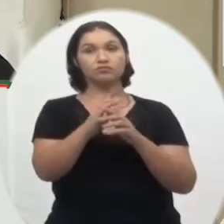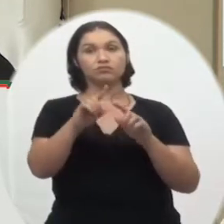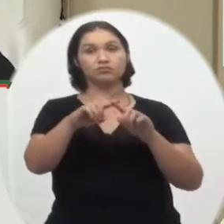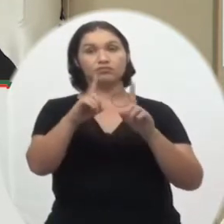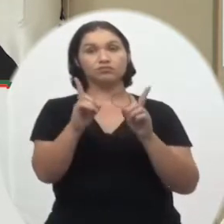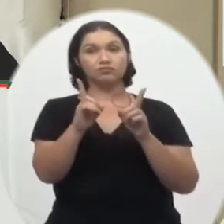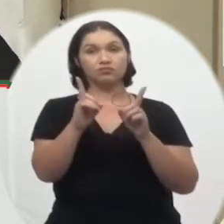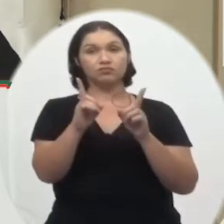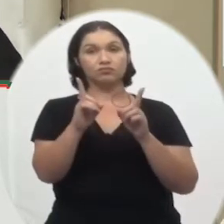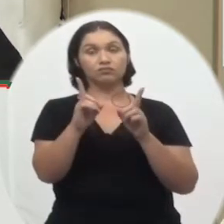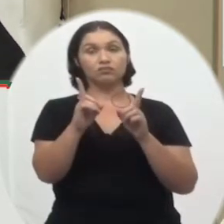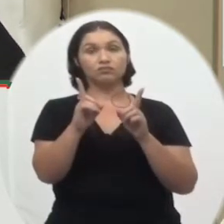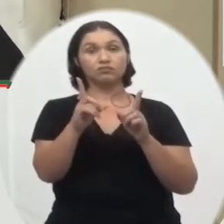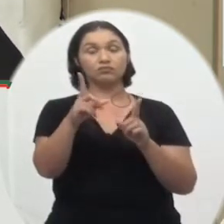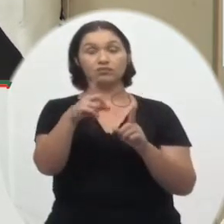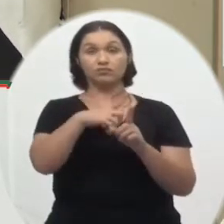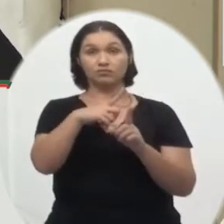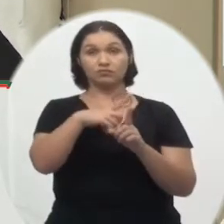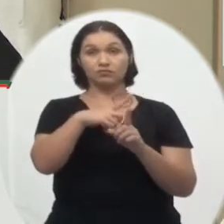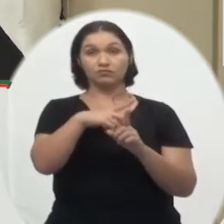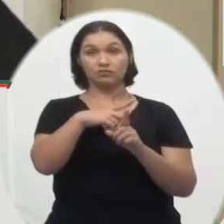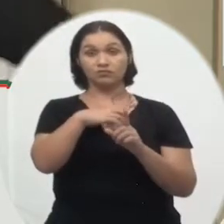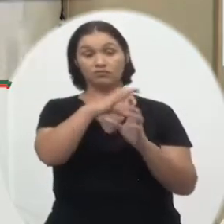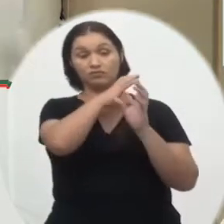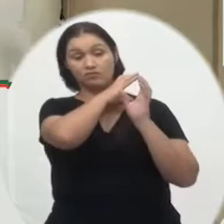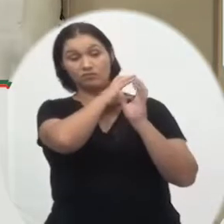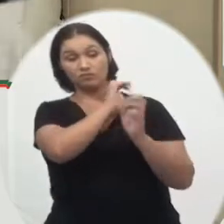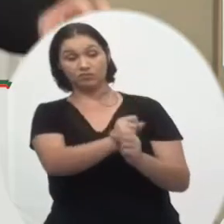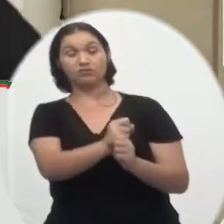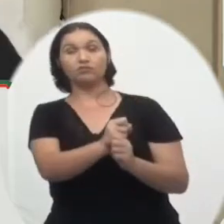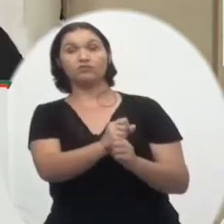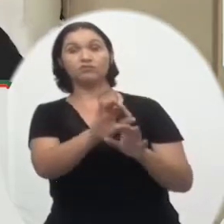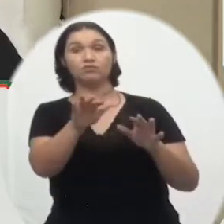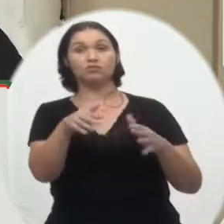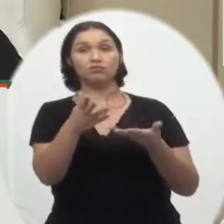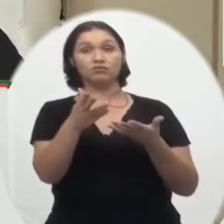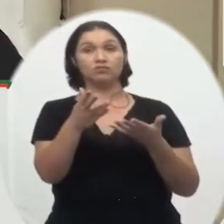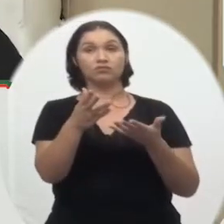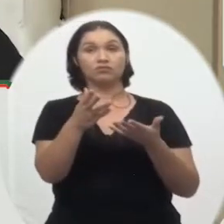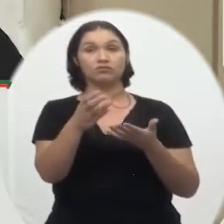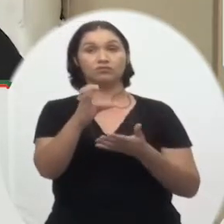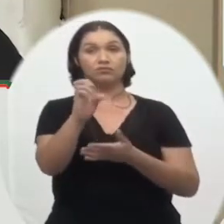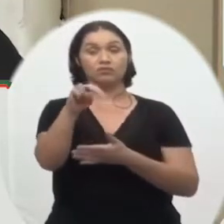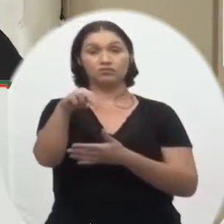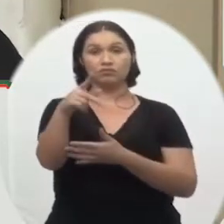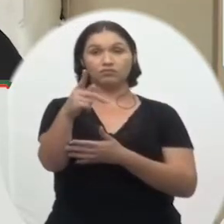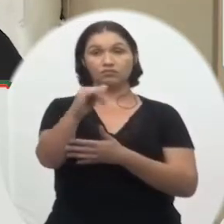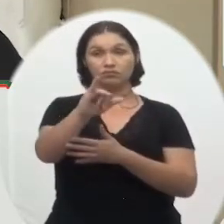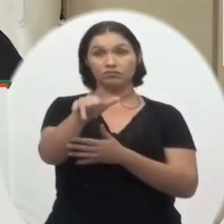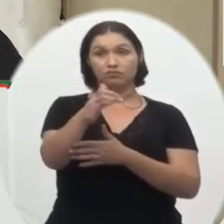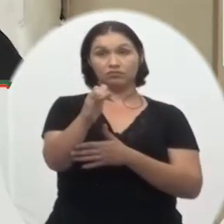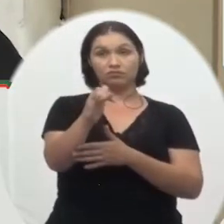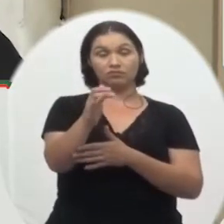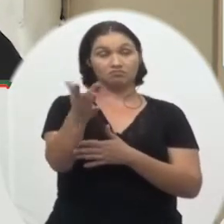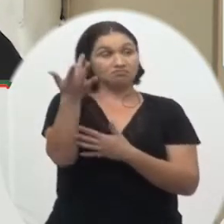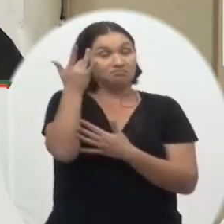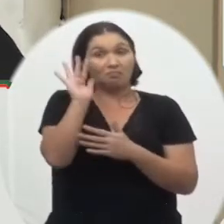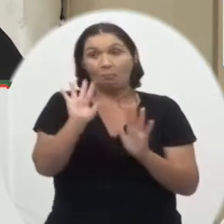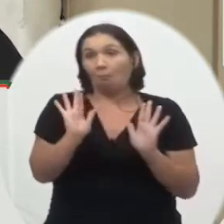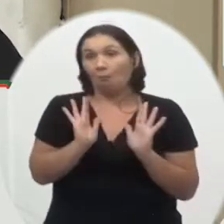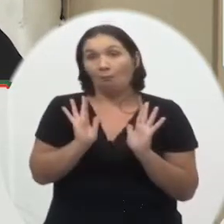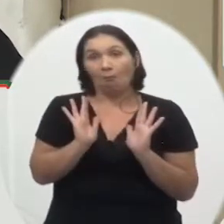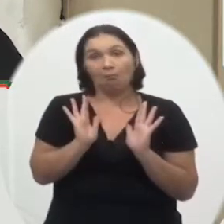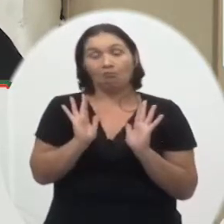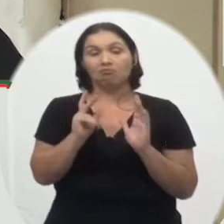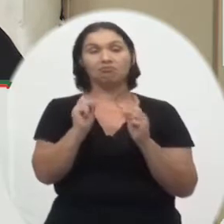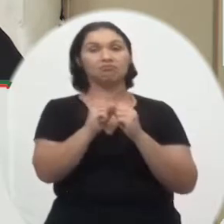um contador por conta lá e reativaram um CNPJ que não tinha nada a ver, né? E por isso